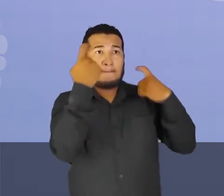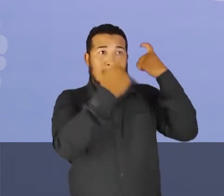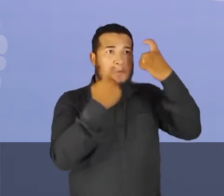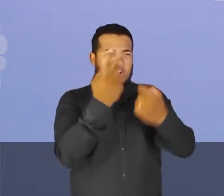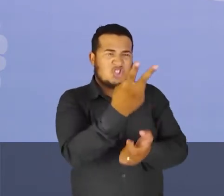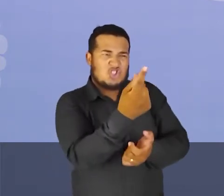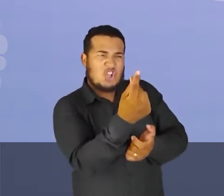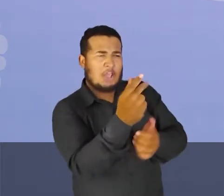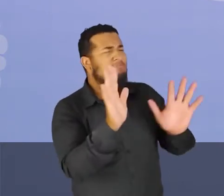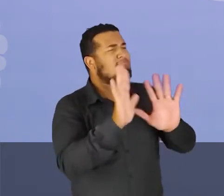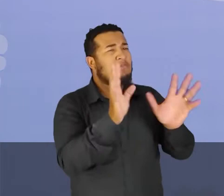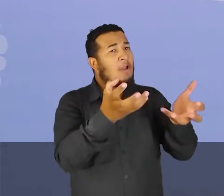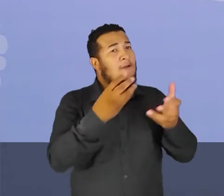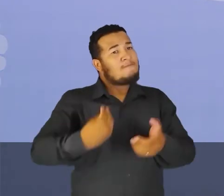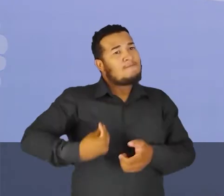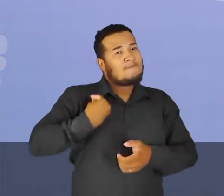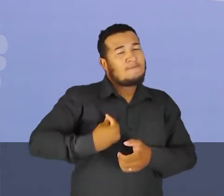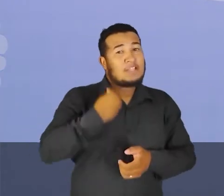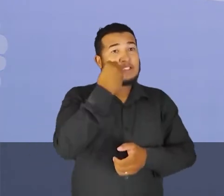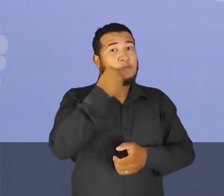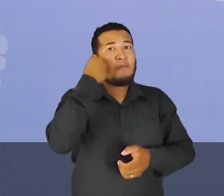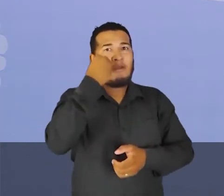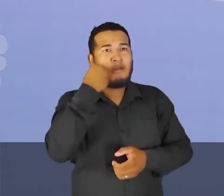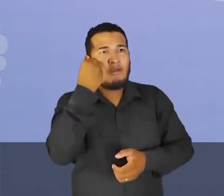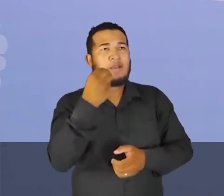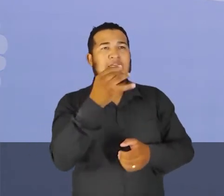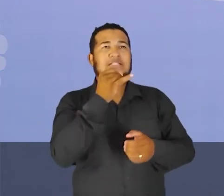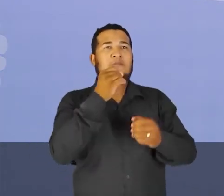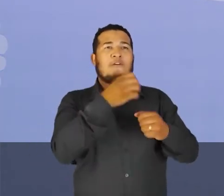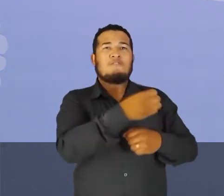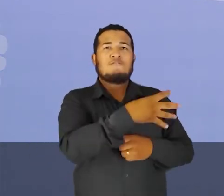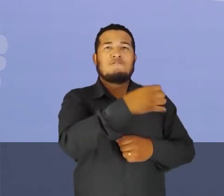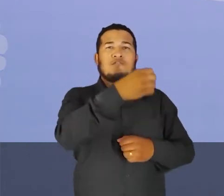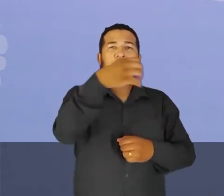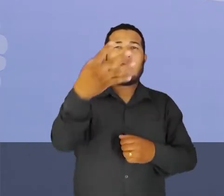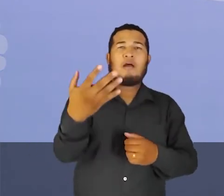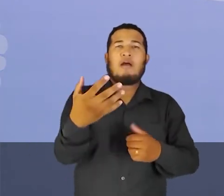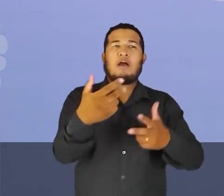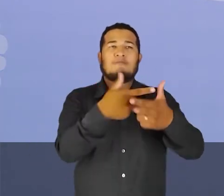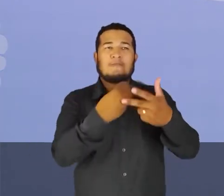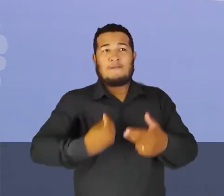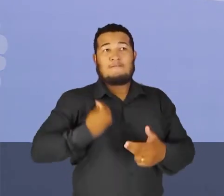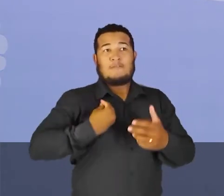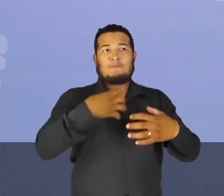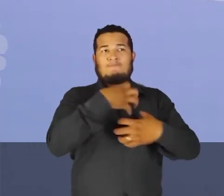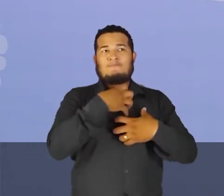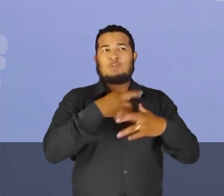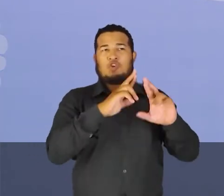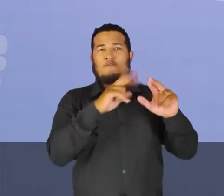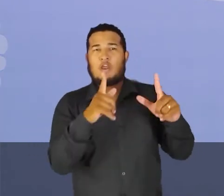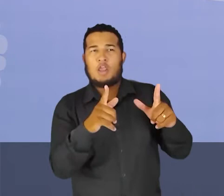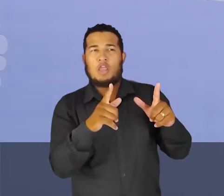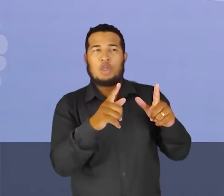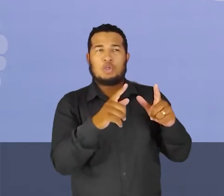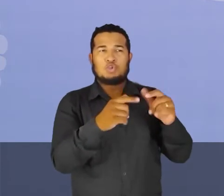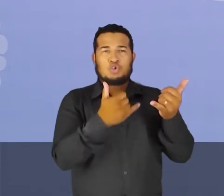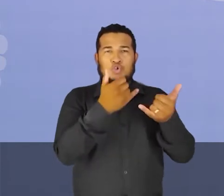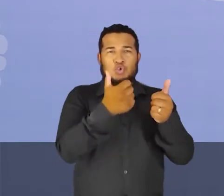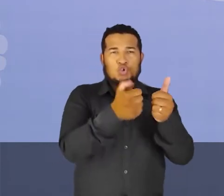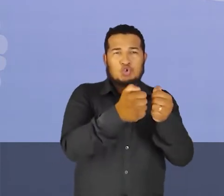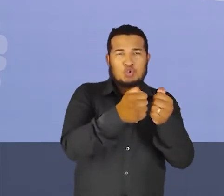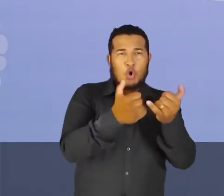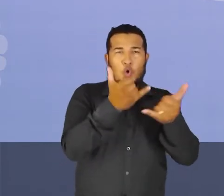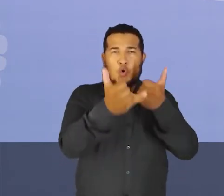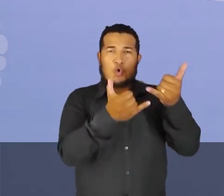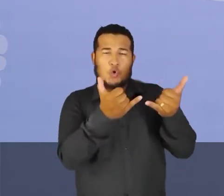estarem preocupadas com dinheiro, querem viver a experiência de uma viagem, de um consumo de um produto diferente, de um jogo,